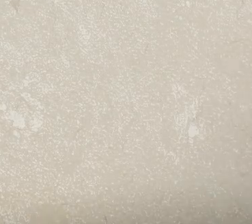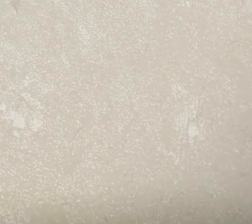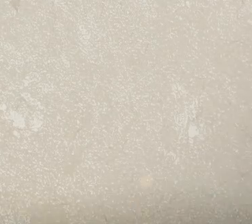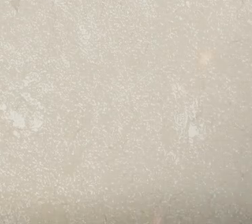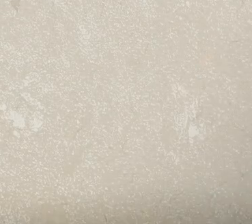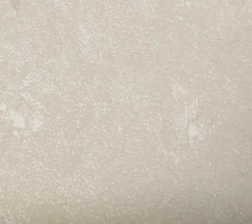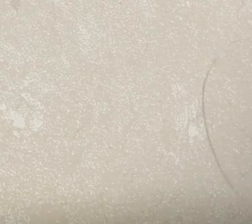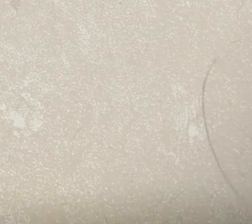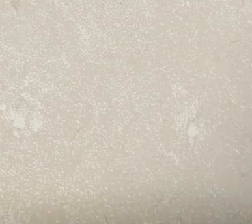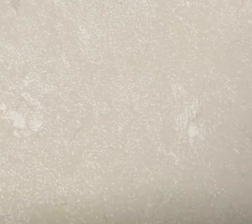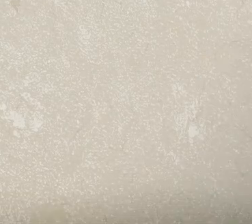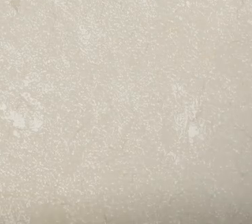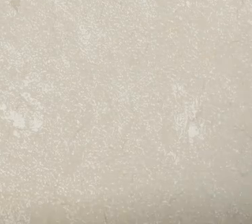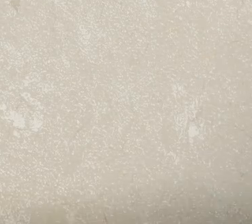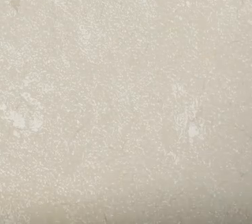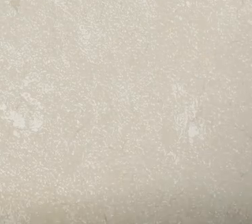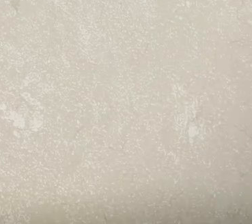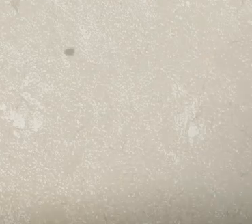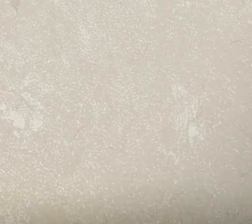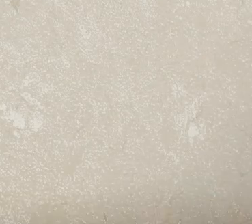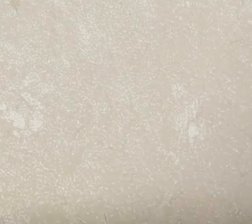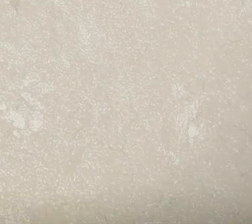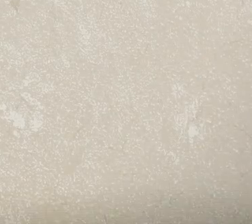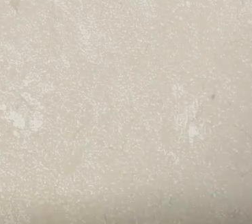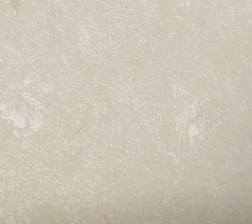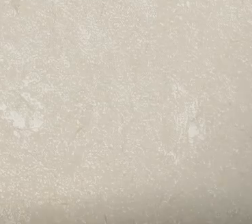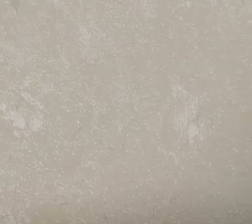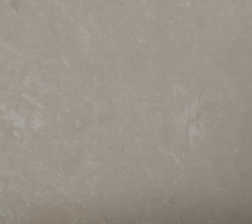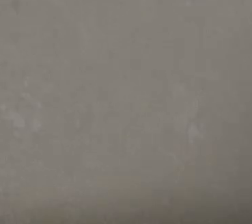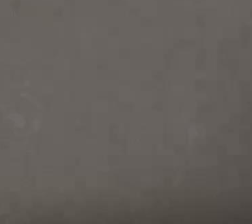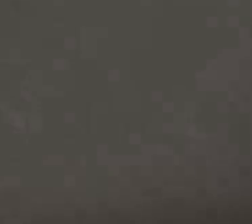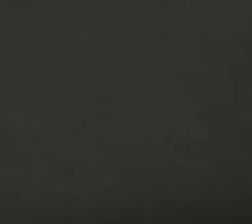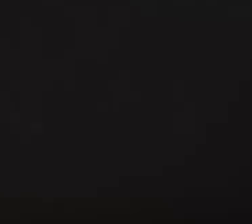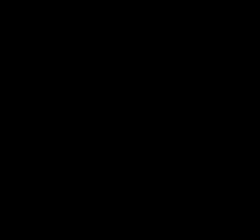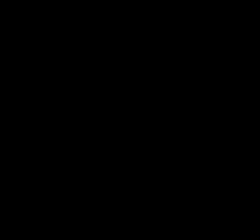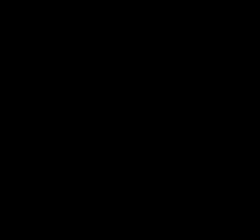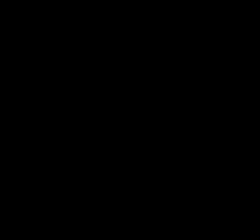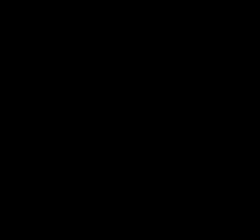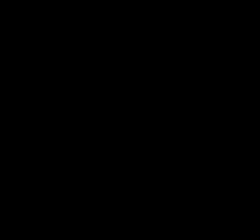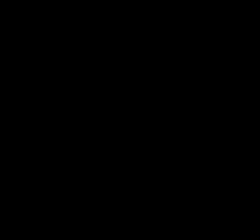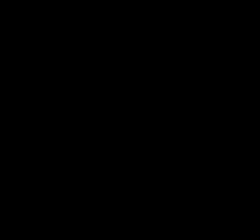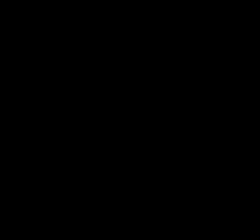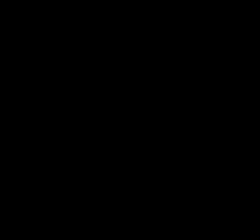acadêmico, pessoas que não têm condição de fazer um doutorado ou elaborar uma tese científica.